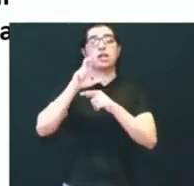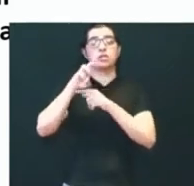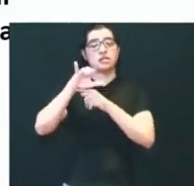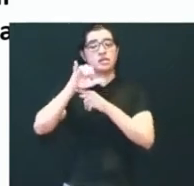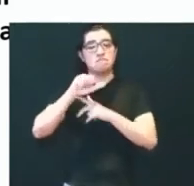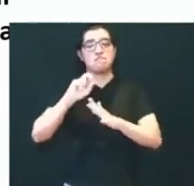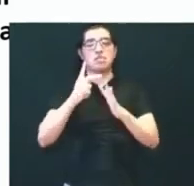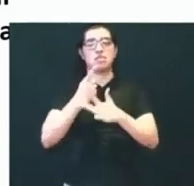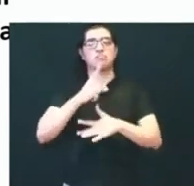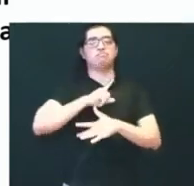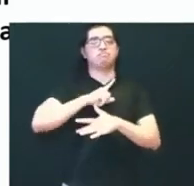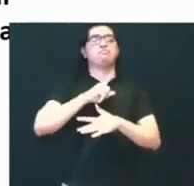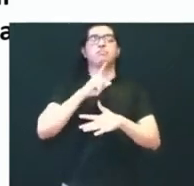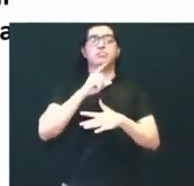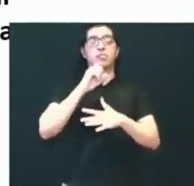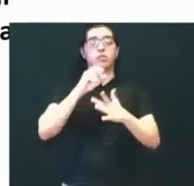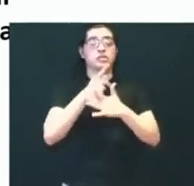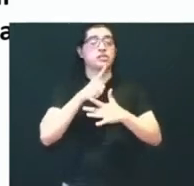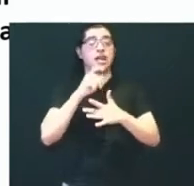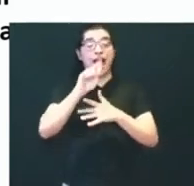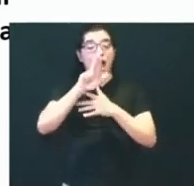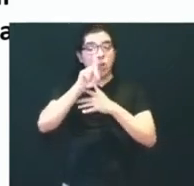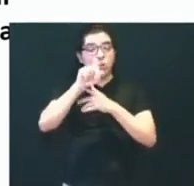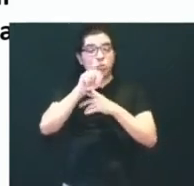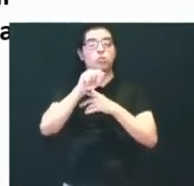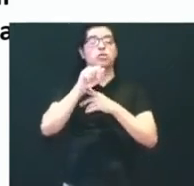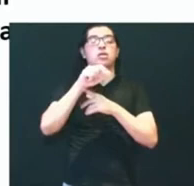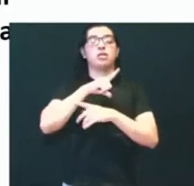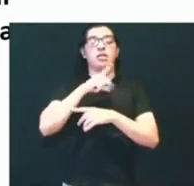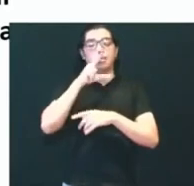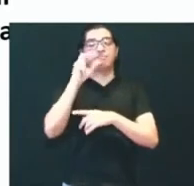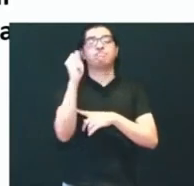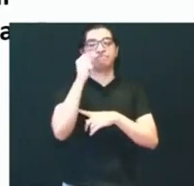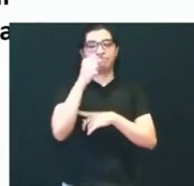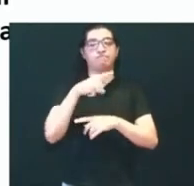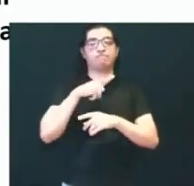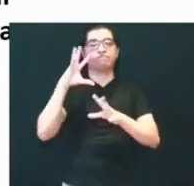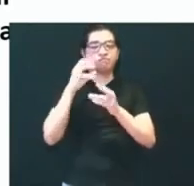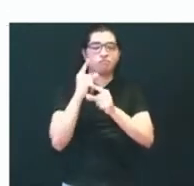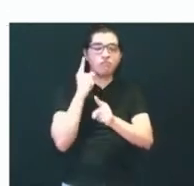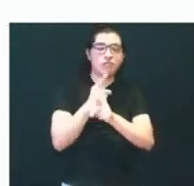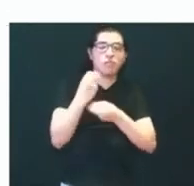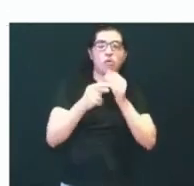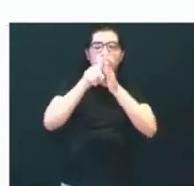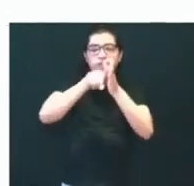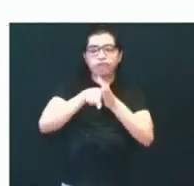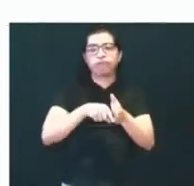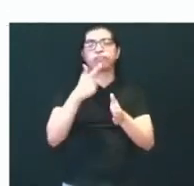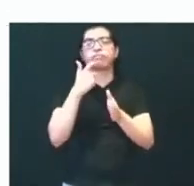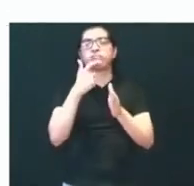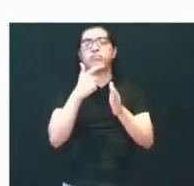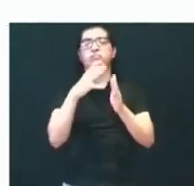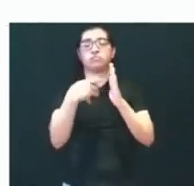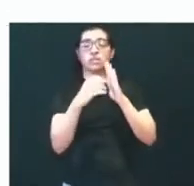mais graves, mais agudos e que trazem mais repercussão clínica para o paciente. Já as